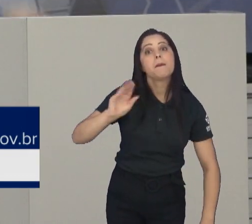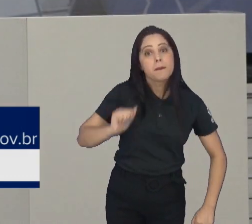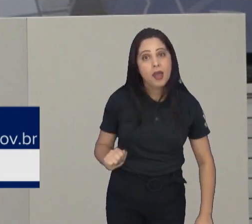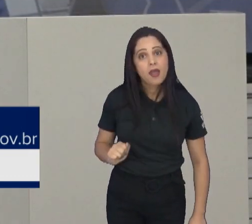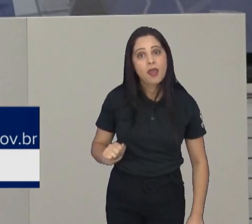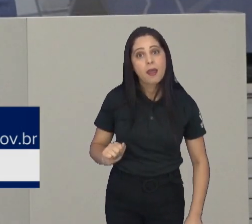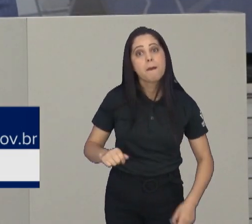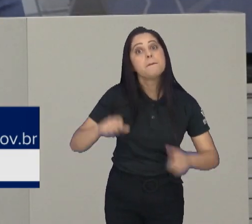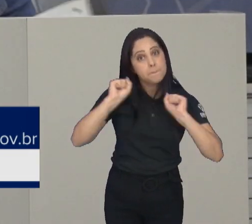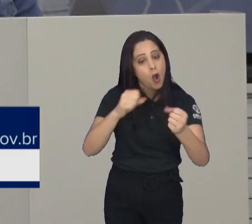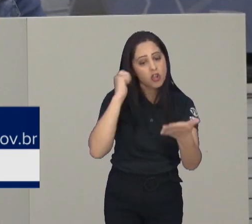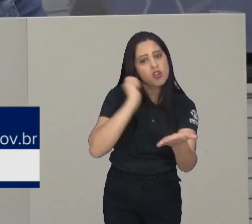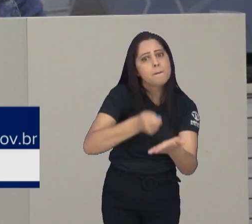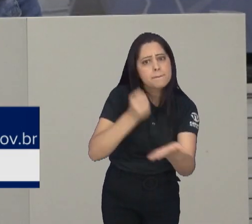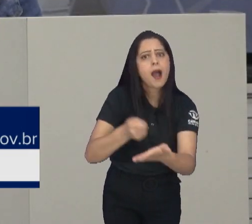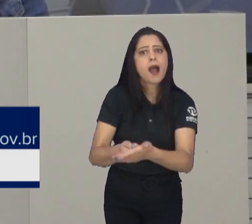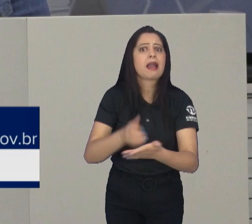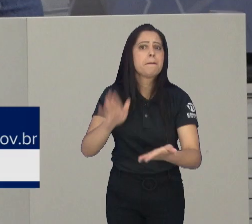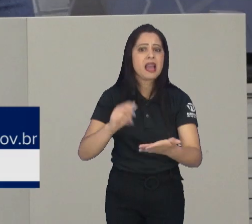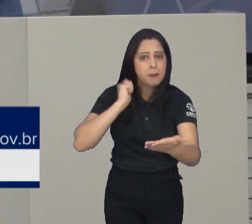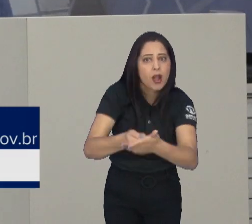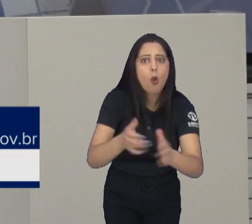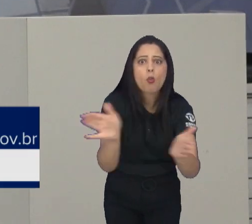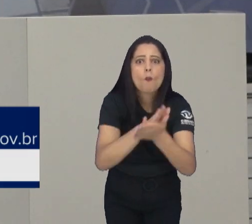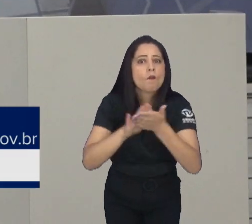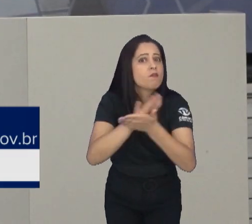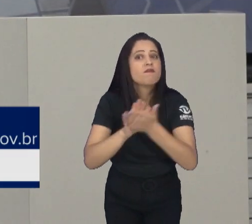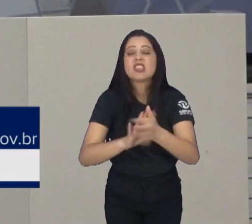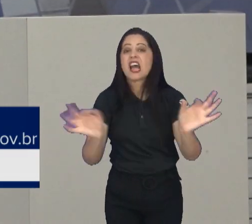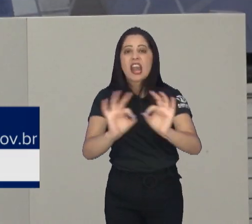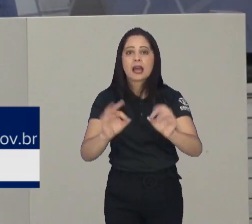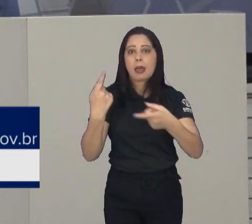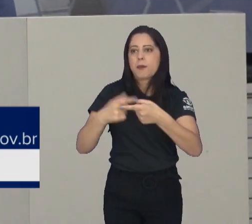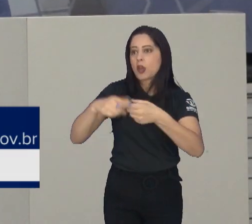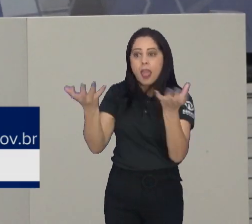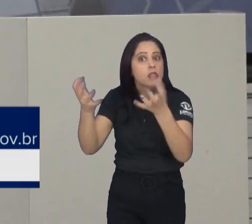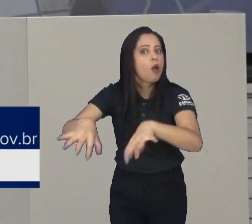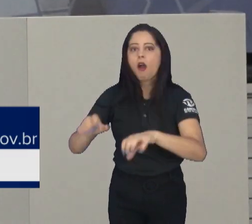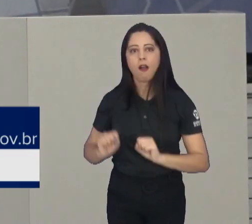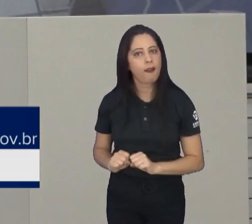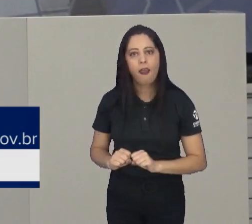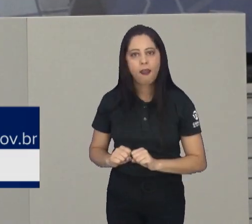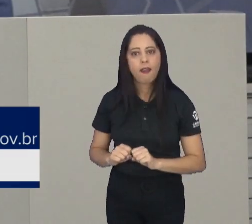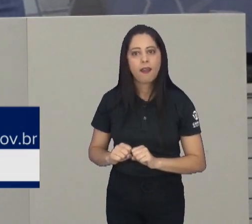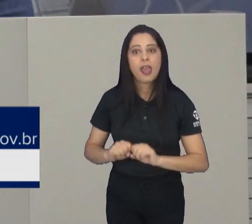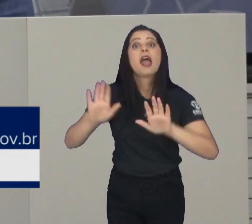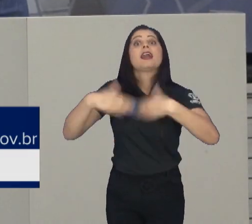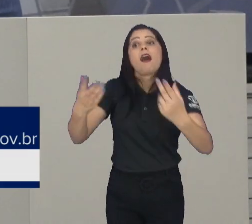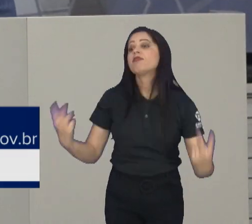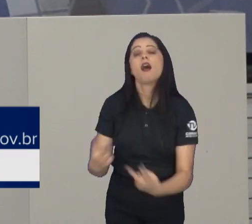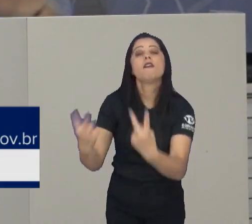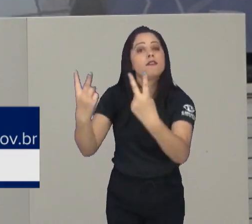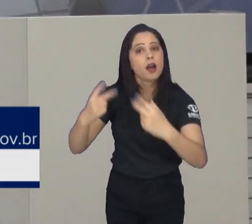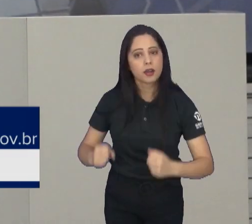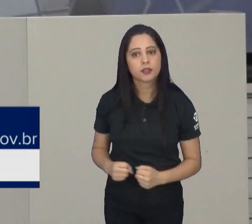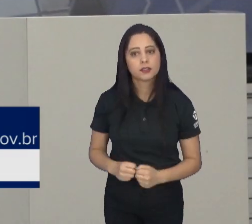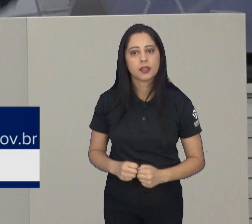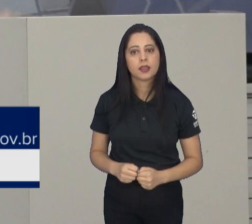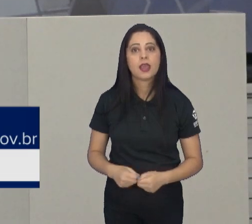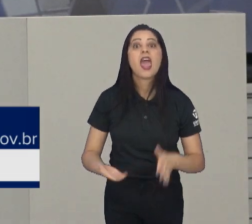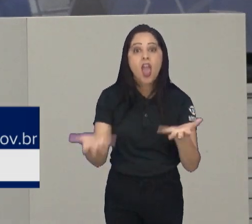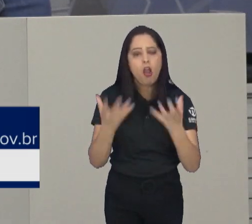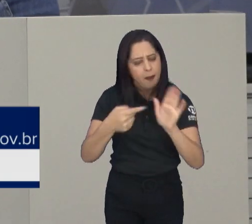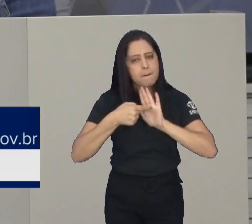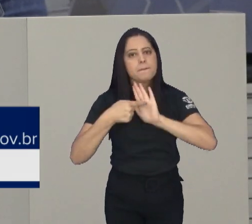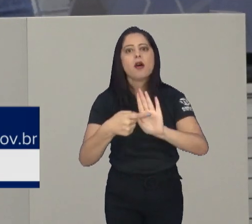pagar retroativo, mas não fez. Não fez porque não quis, não fez porque não valoriza os professores. E aqui eu quero